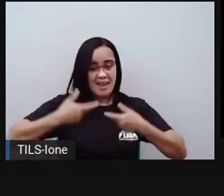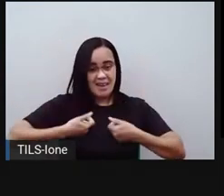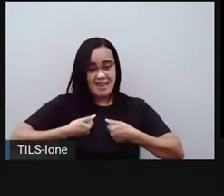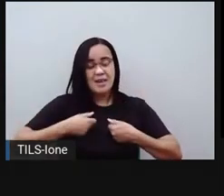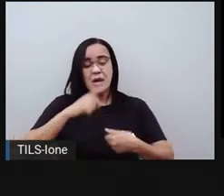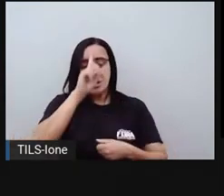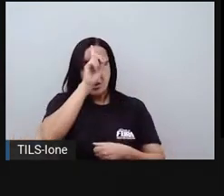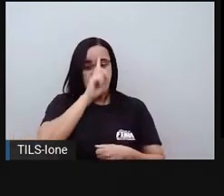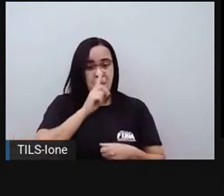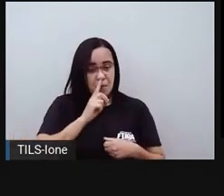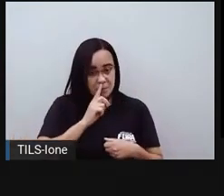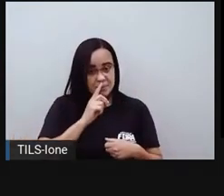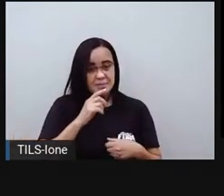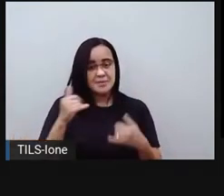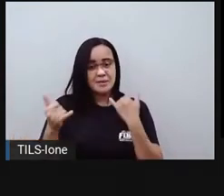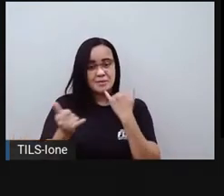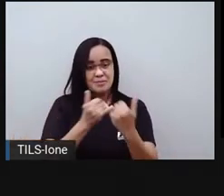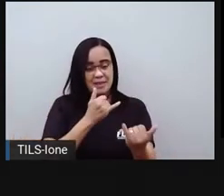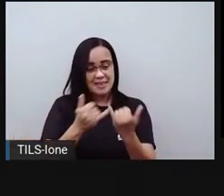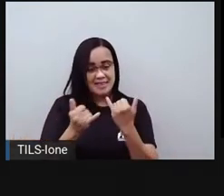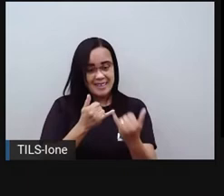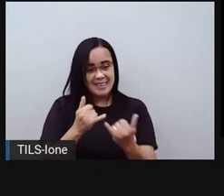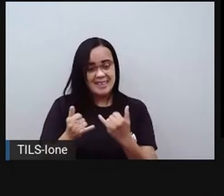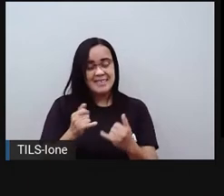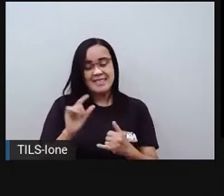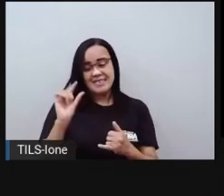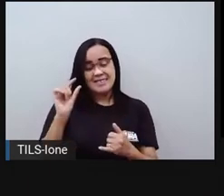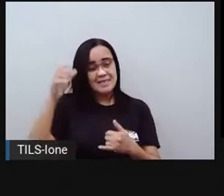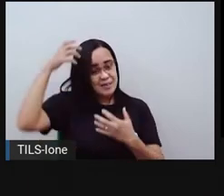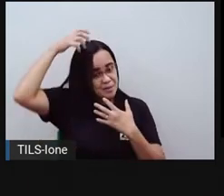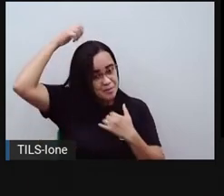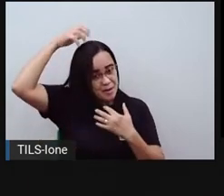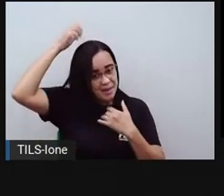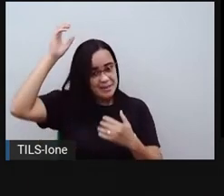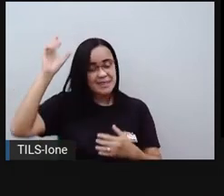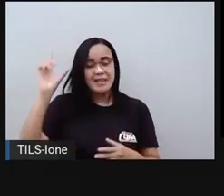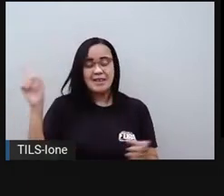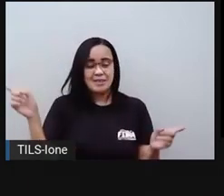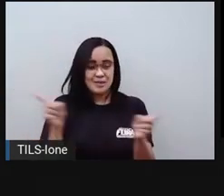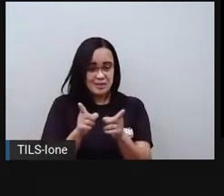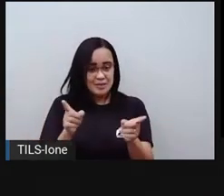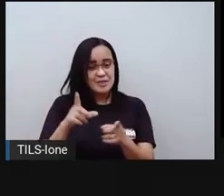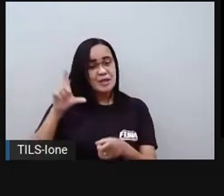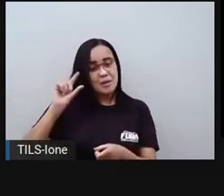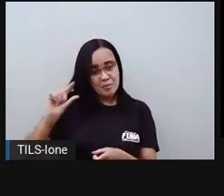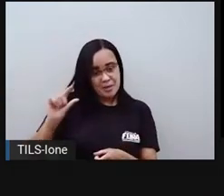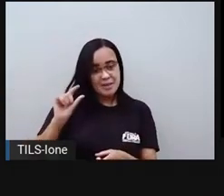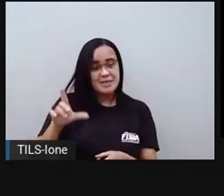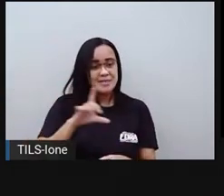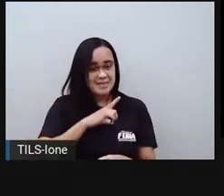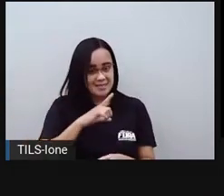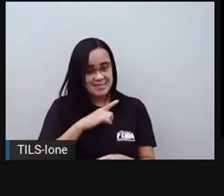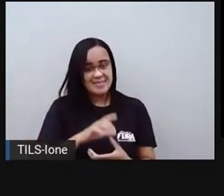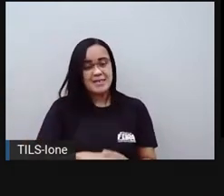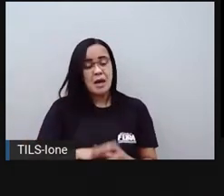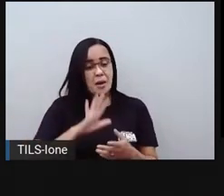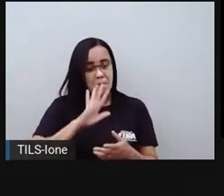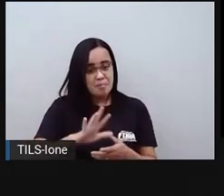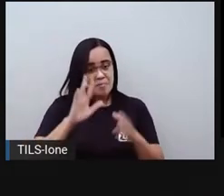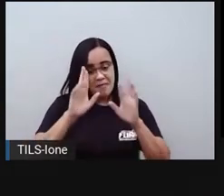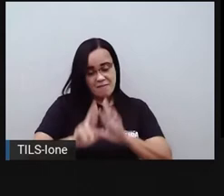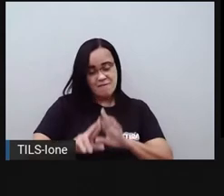Ele parece bem com os miquinhos, né, que a gente vê aqui em feira. Só que olha como a coloração dele é diferente. O pelo dele é